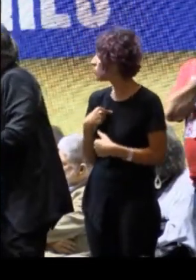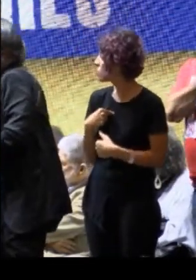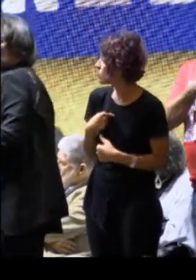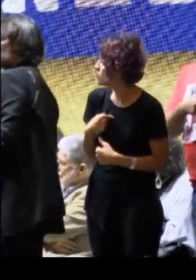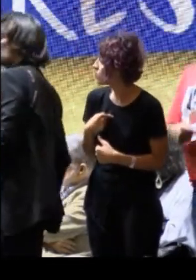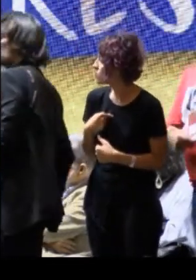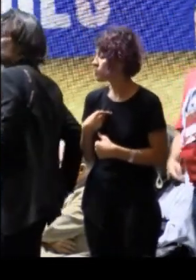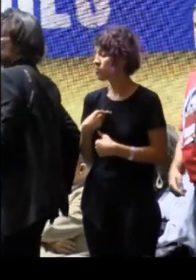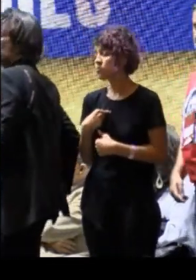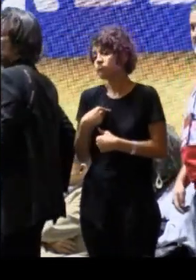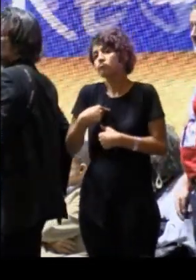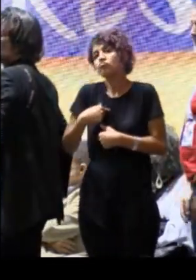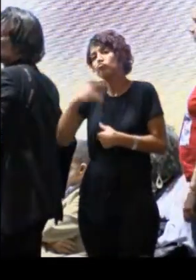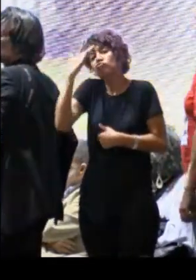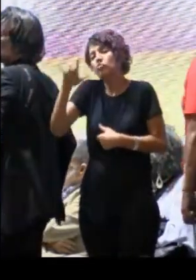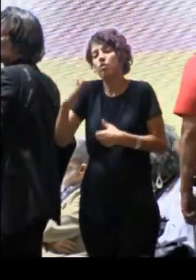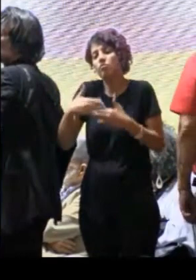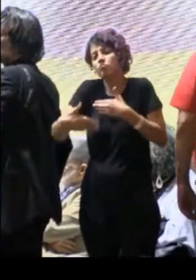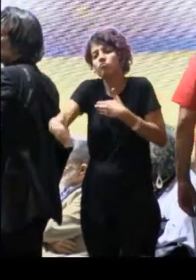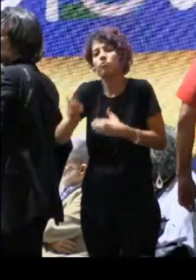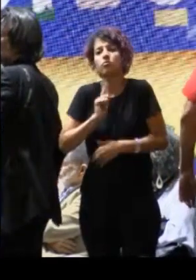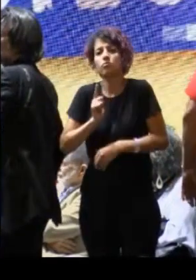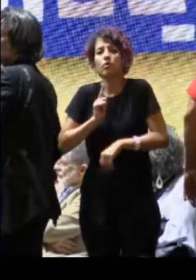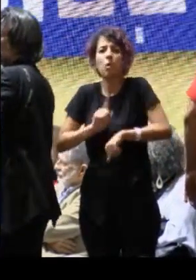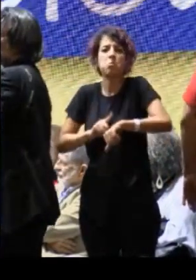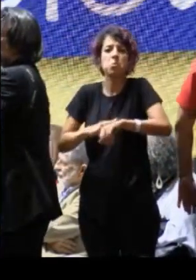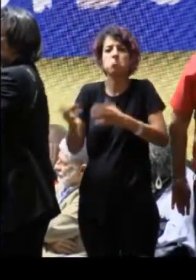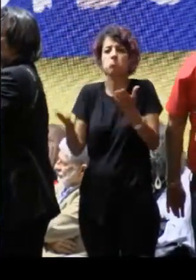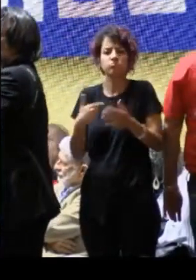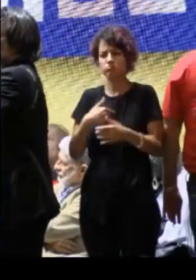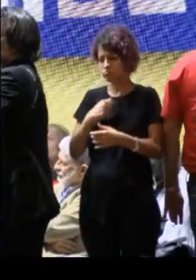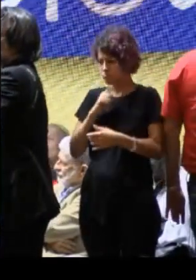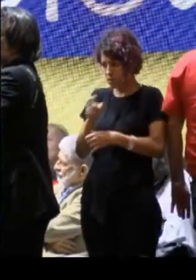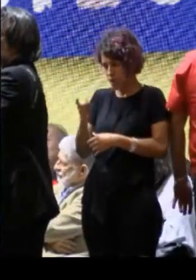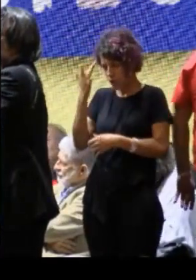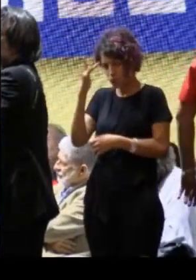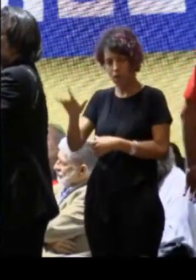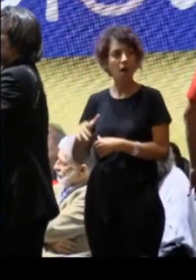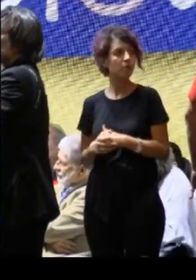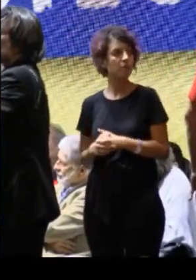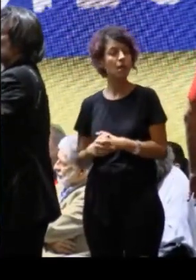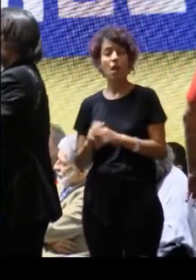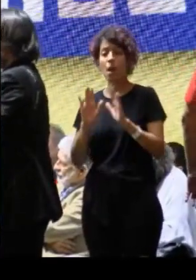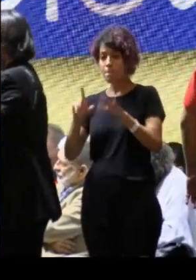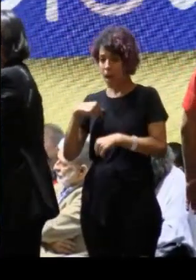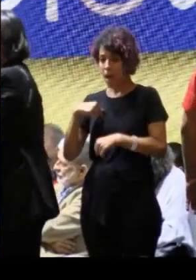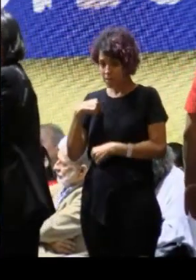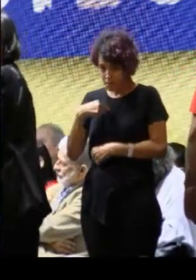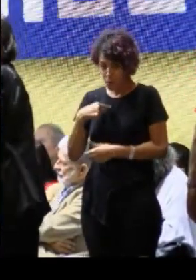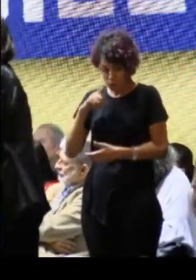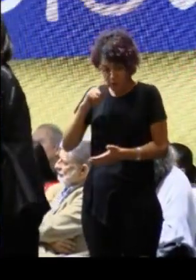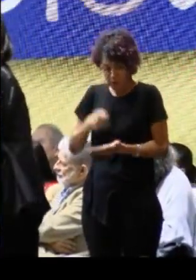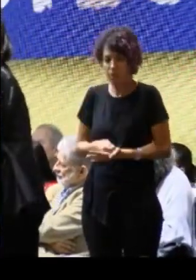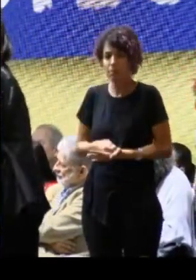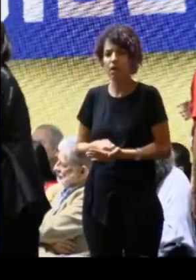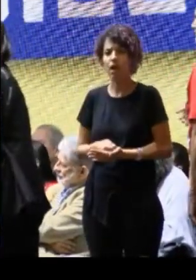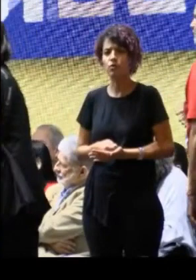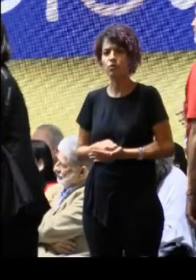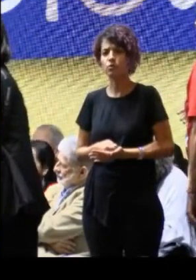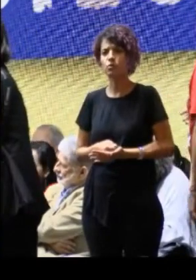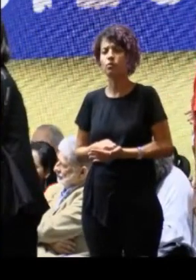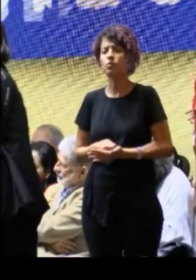quanto tempo eu tenho pela frente. Aliás, ninguém sabe. Mas eu estou determinado e